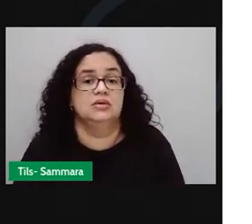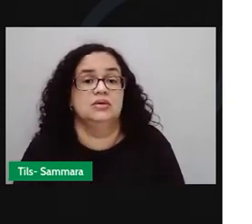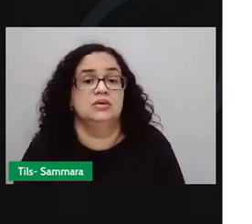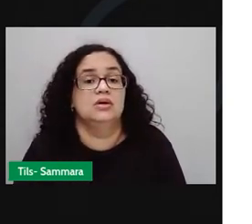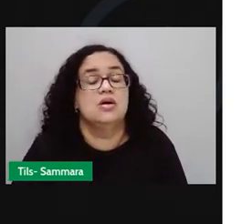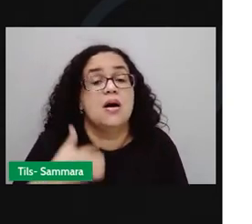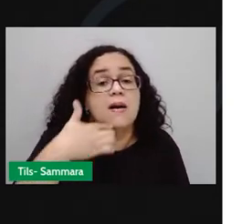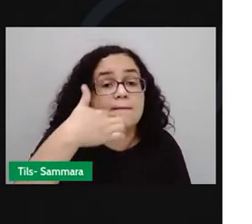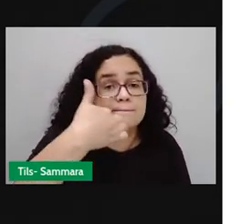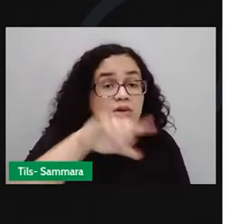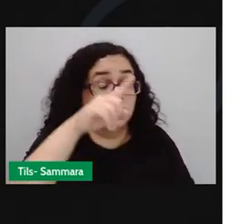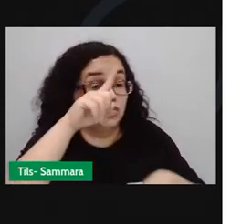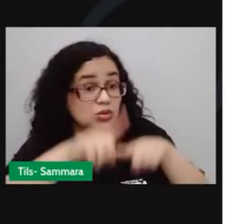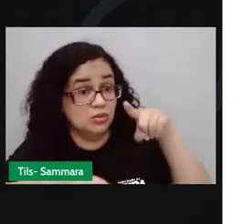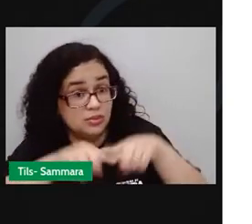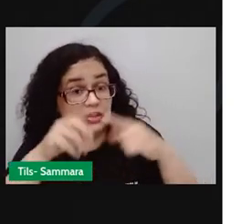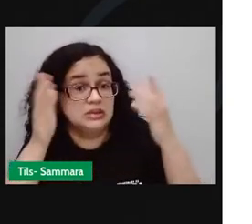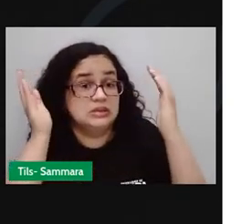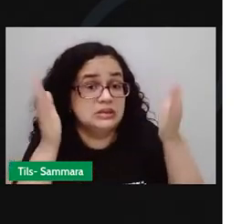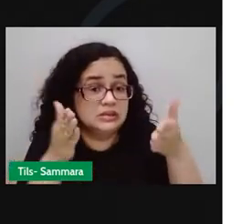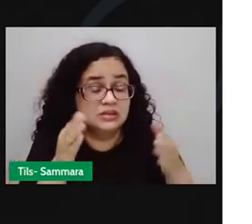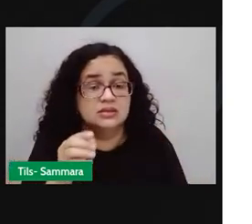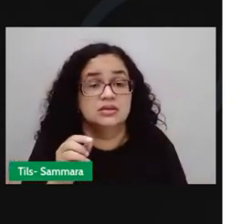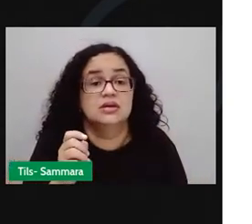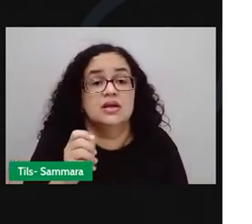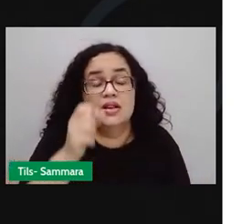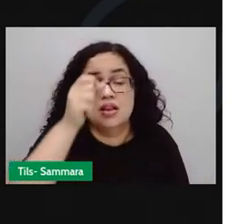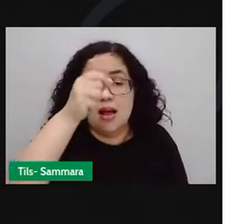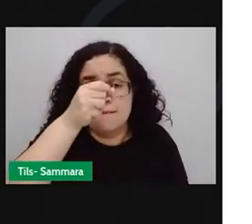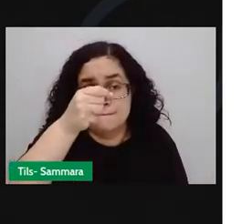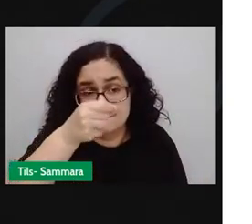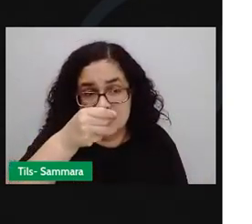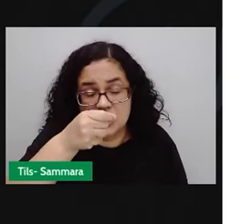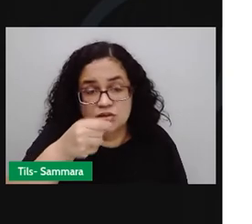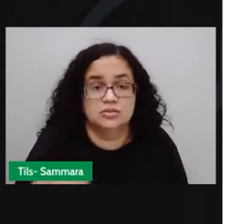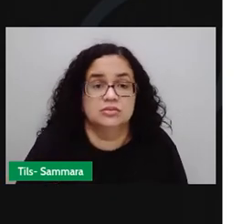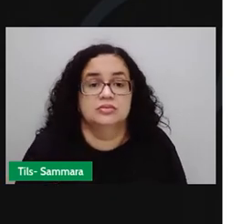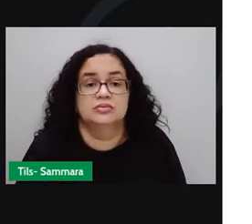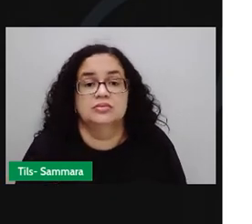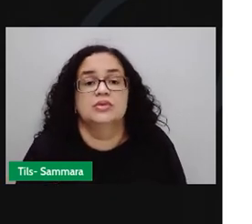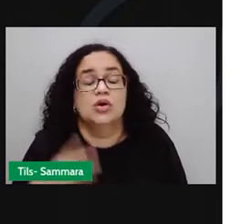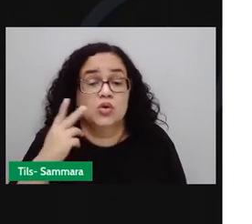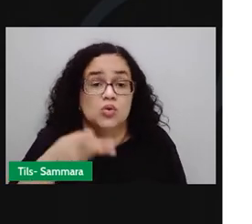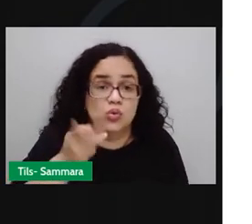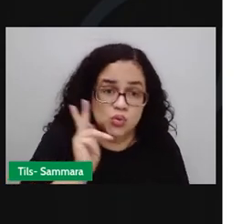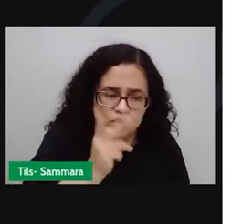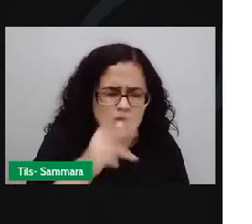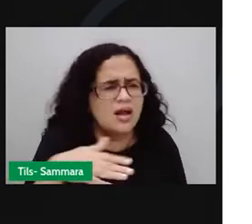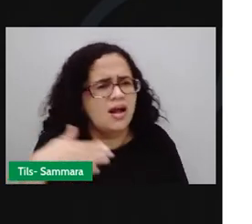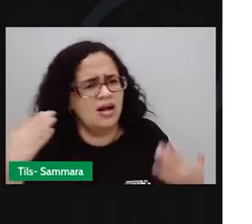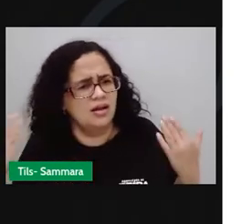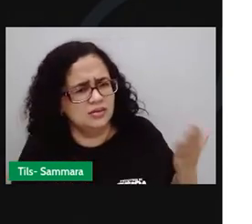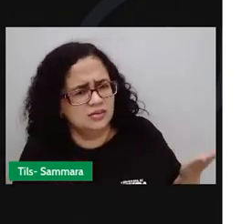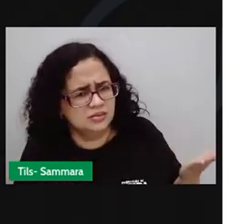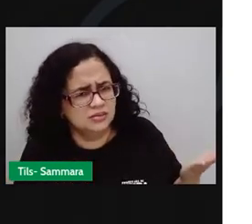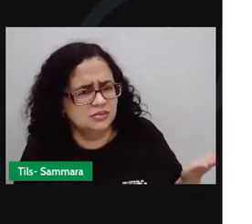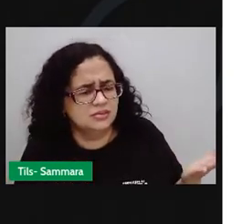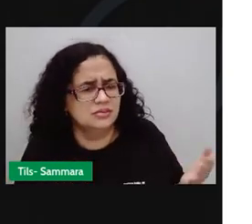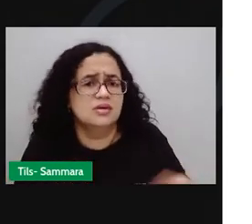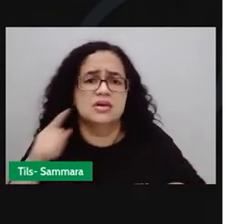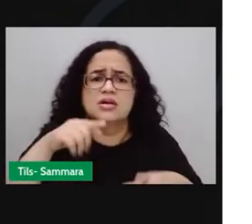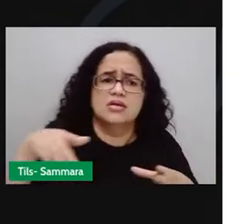próximo objeto agora é uma tampinha de plástico. E a gente continua. Vocês acham que esse objeto